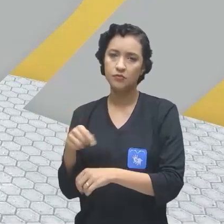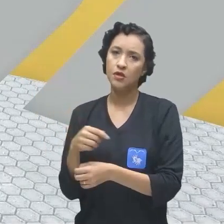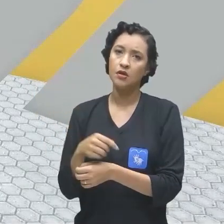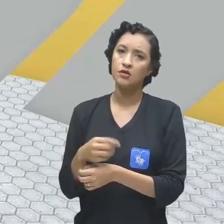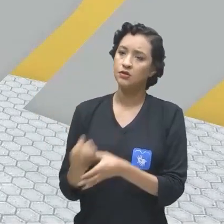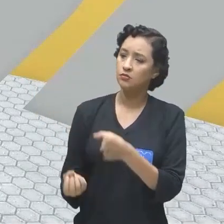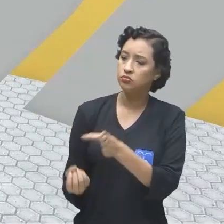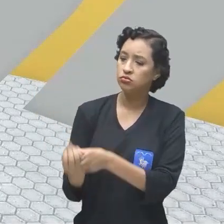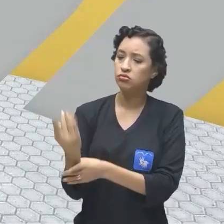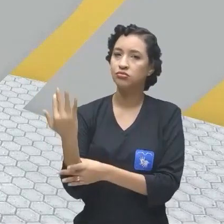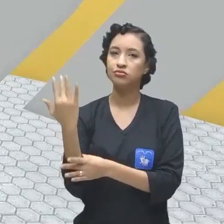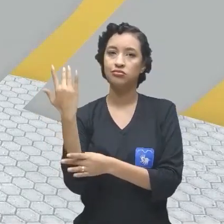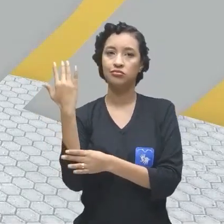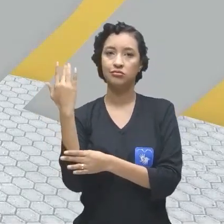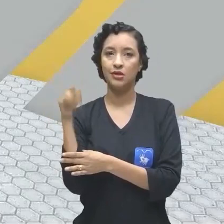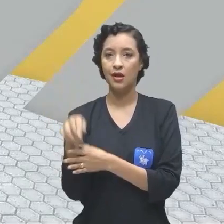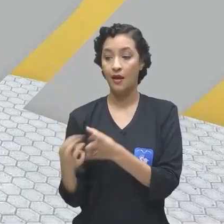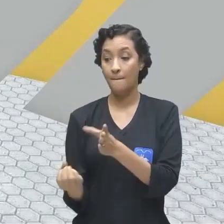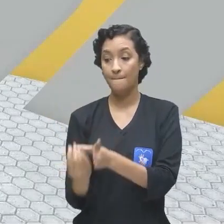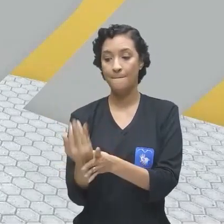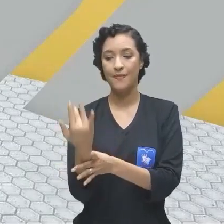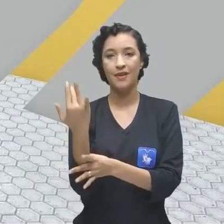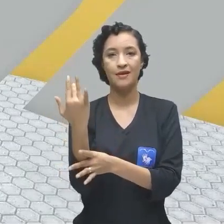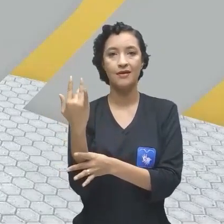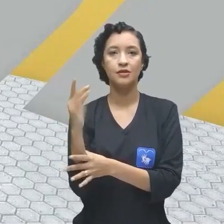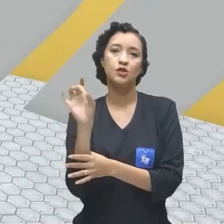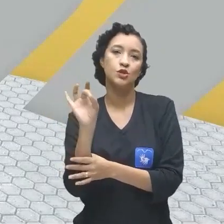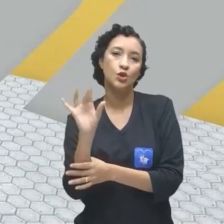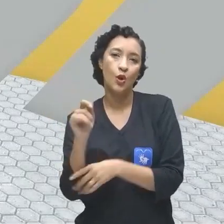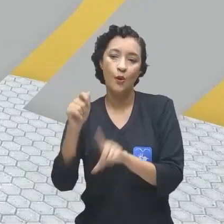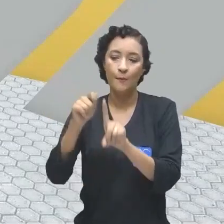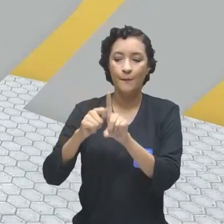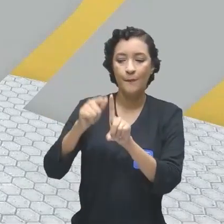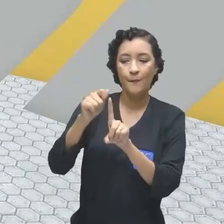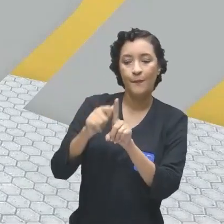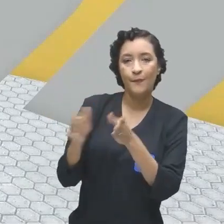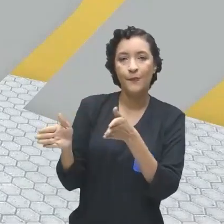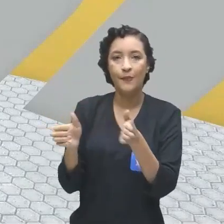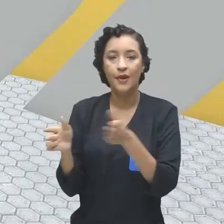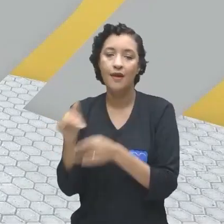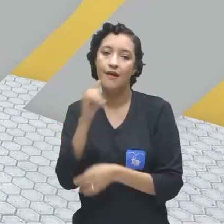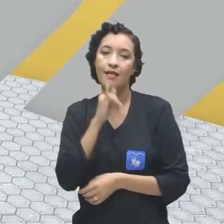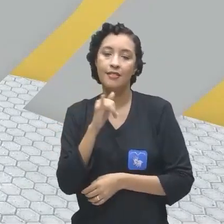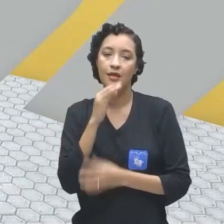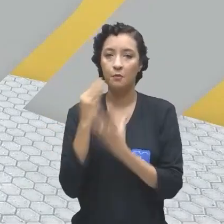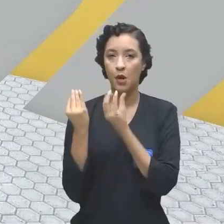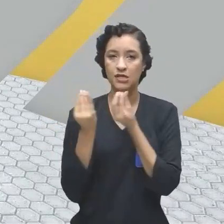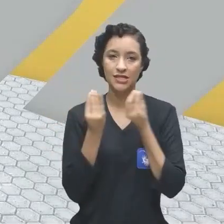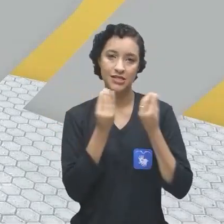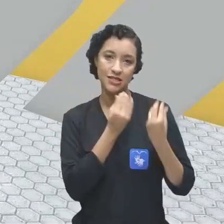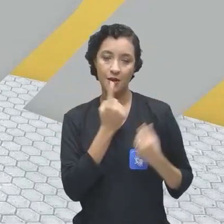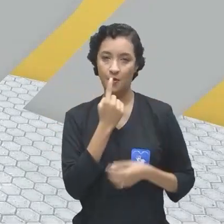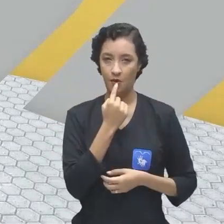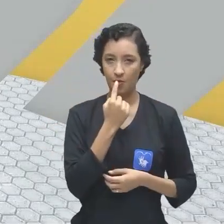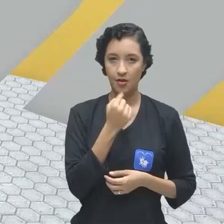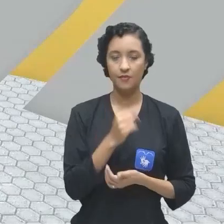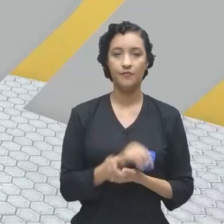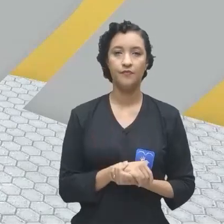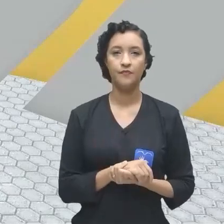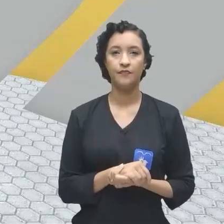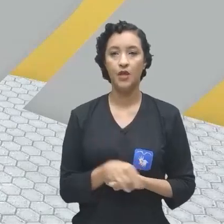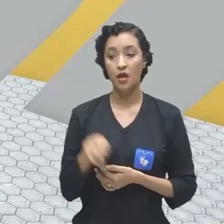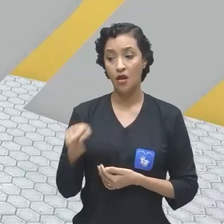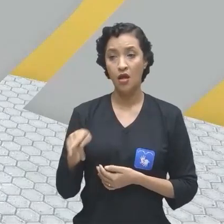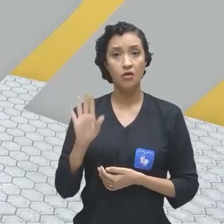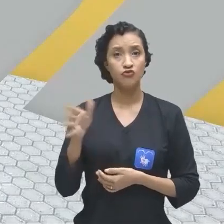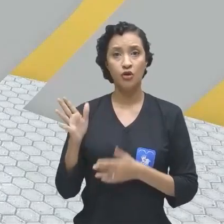que a planta dá em pouco tempo. Por exemplo, a melancia. Depois que aquela colheita